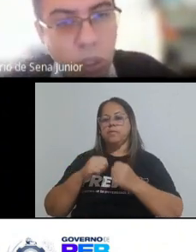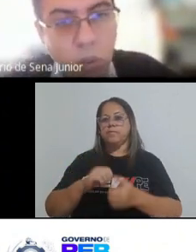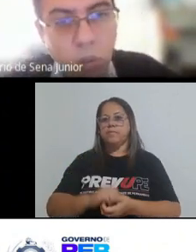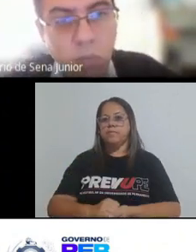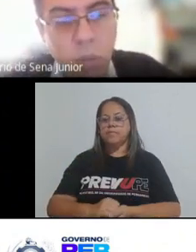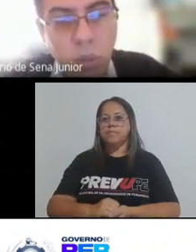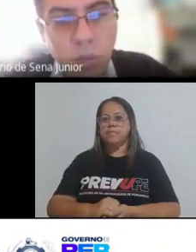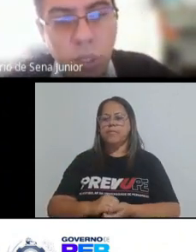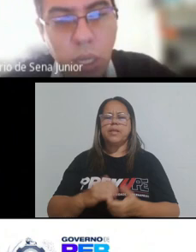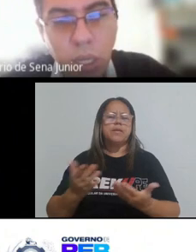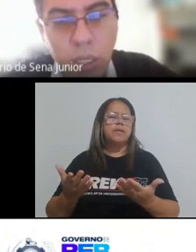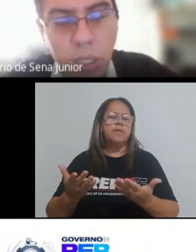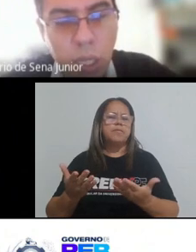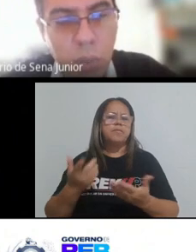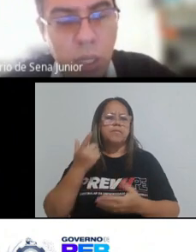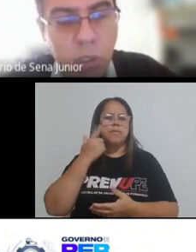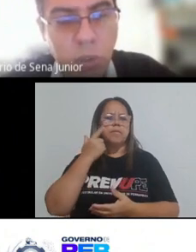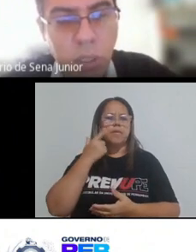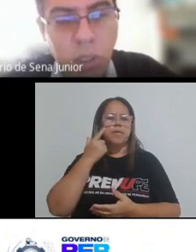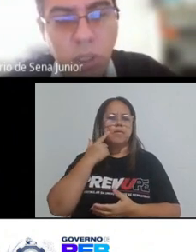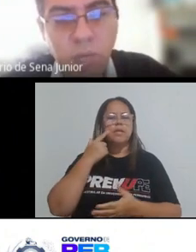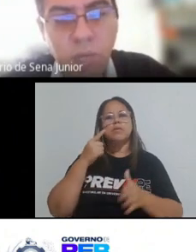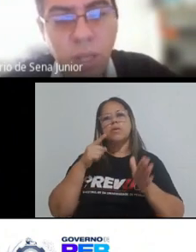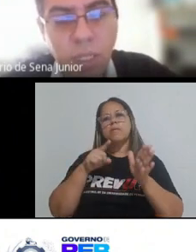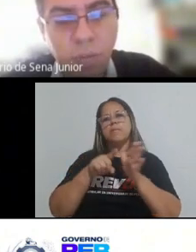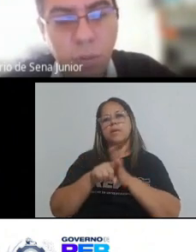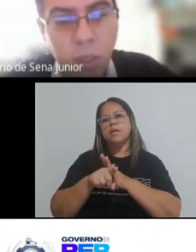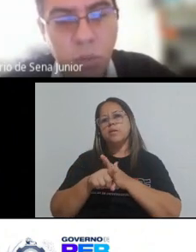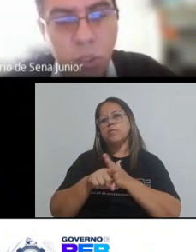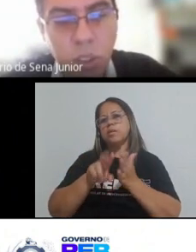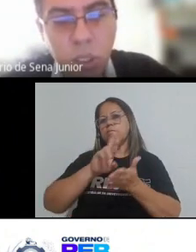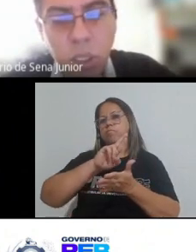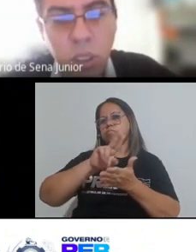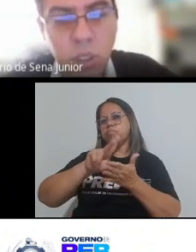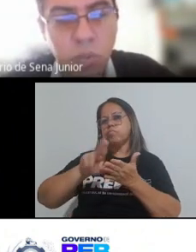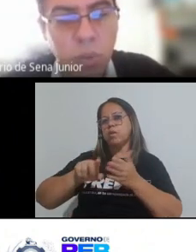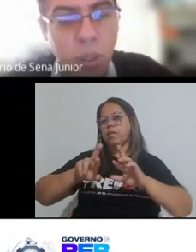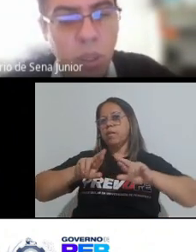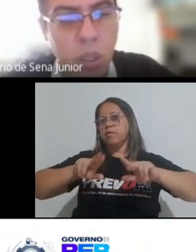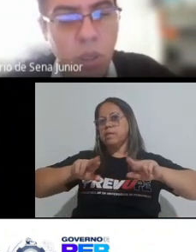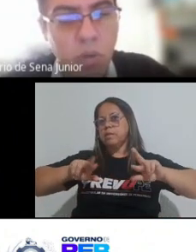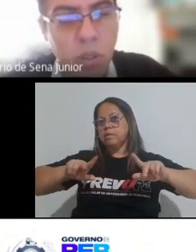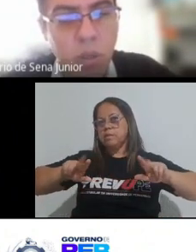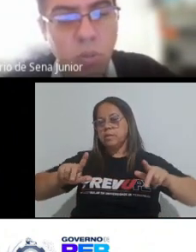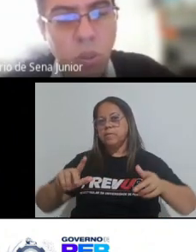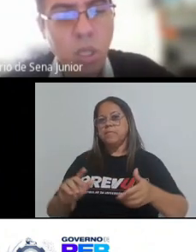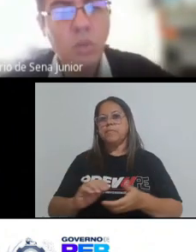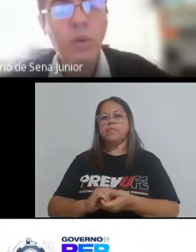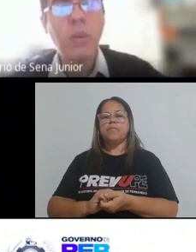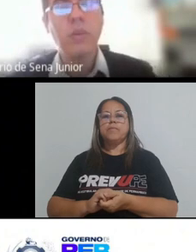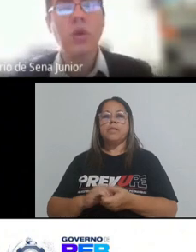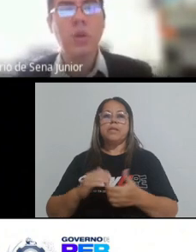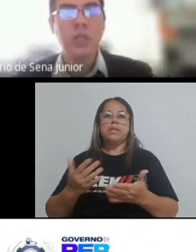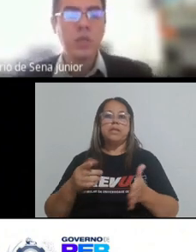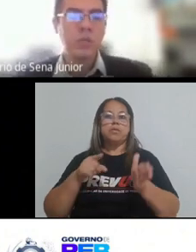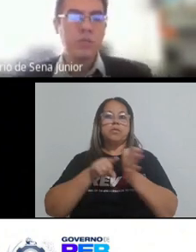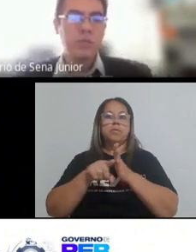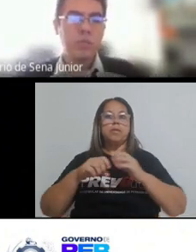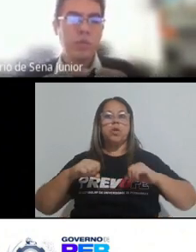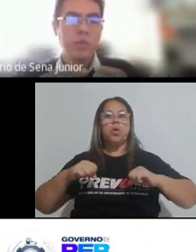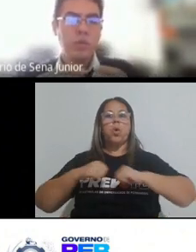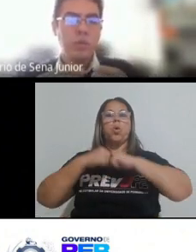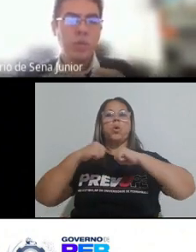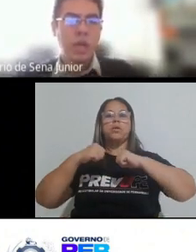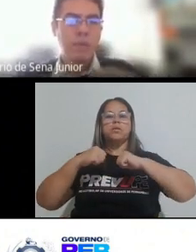Então, vamos ver que é uma questão que tem várias afirmações distintas. Então, em um problema de colisão,